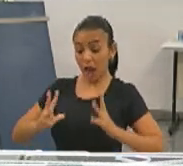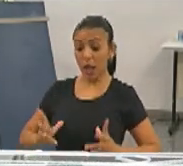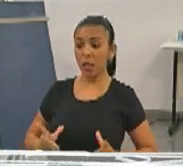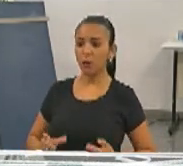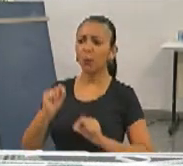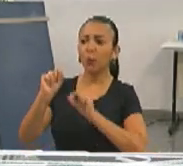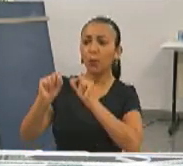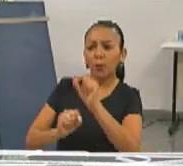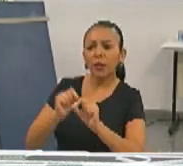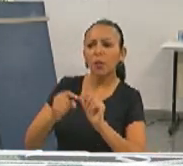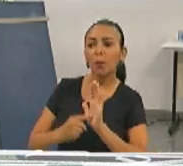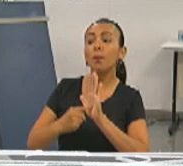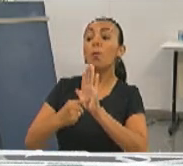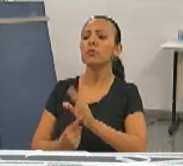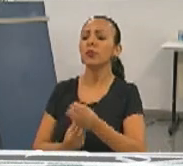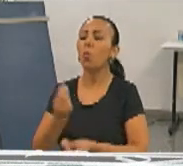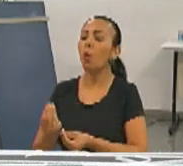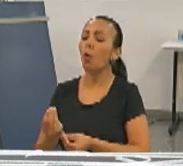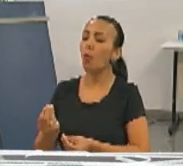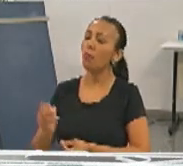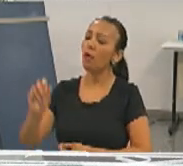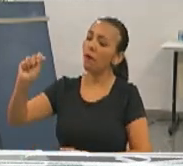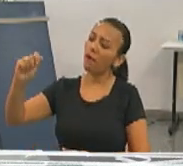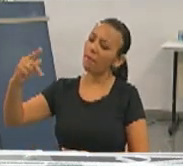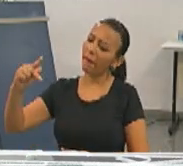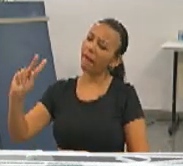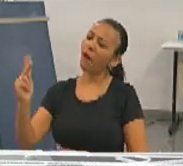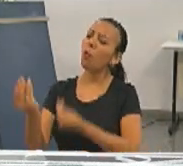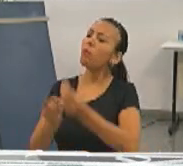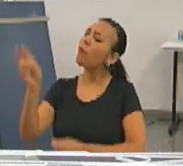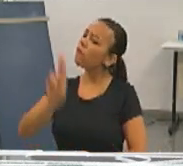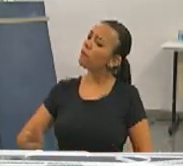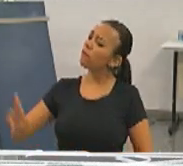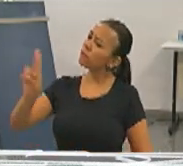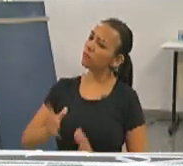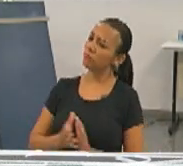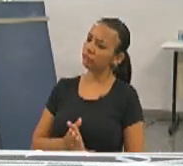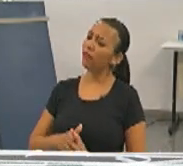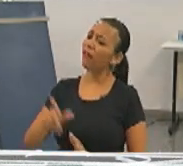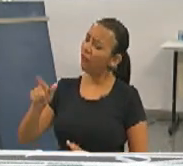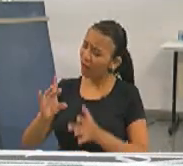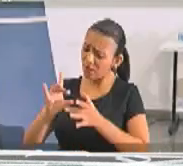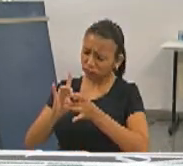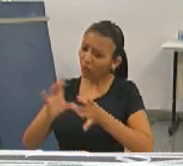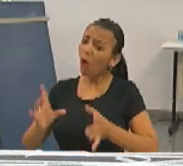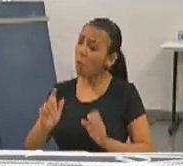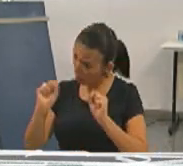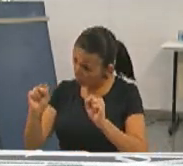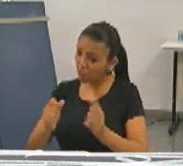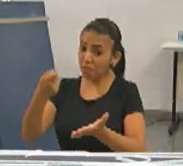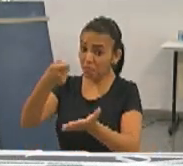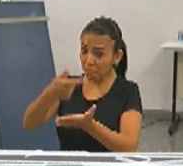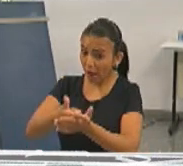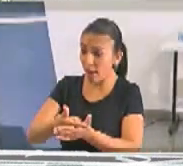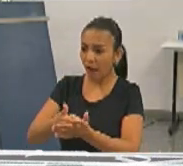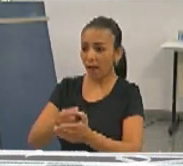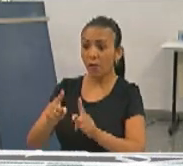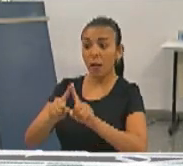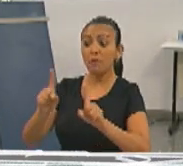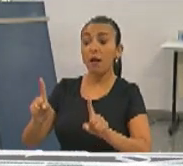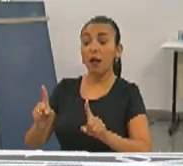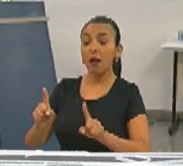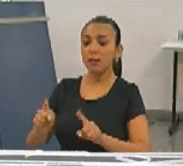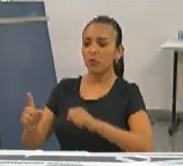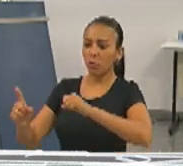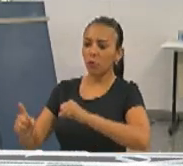mostrar como é utilizado a APH. A APH... ela é autorizada a ser paga desde que o servidor cumpra 40